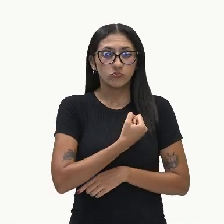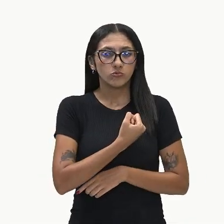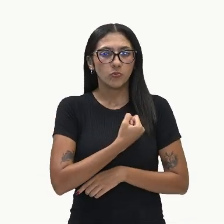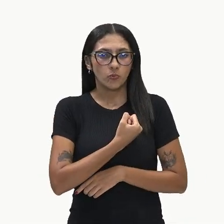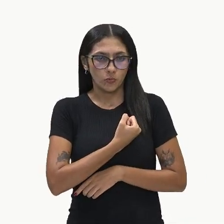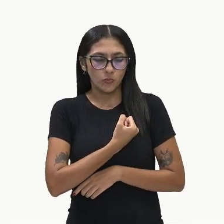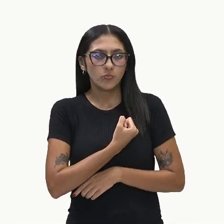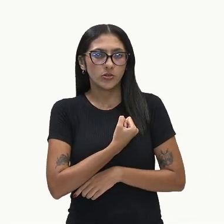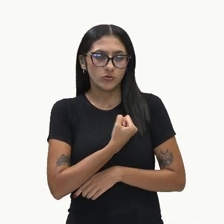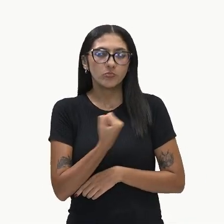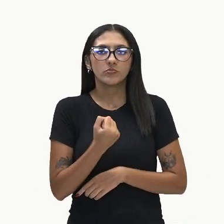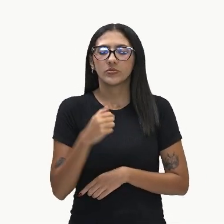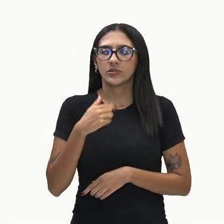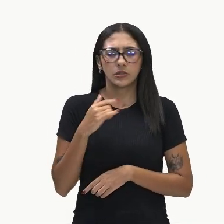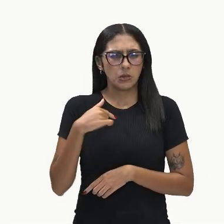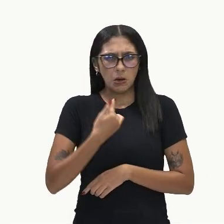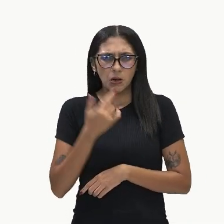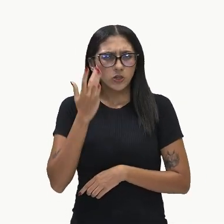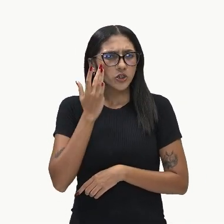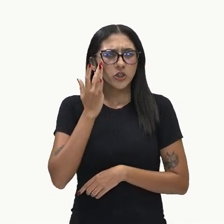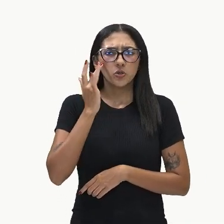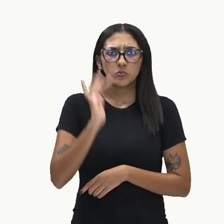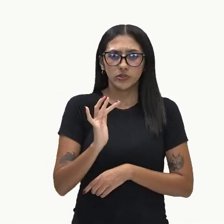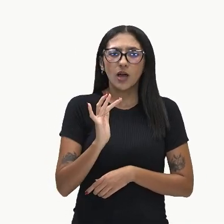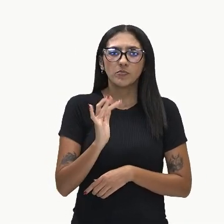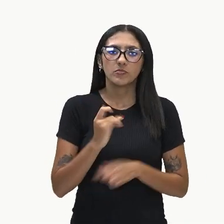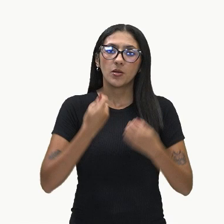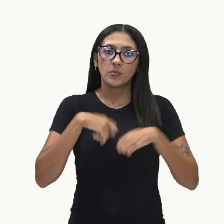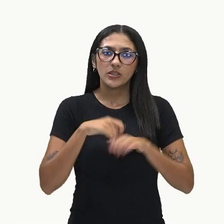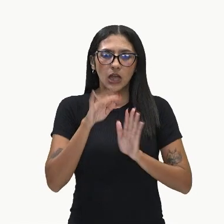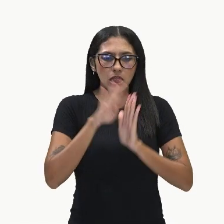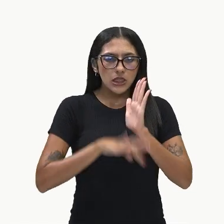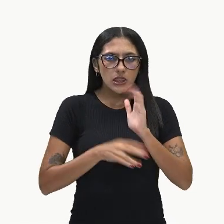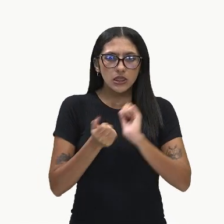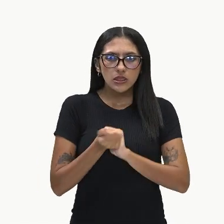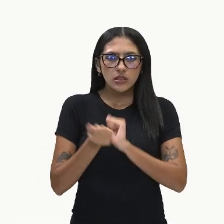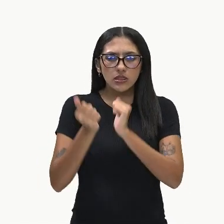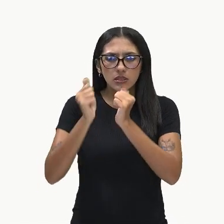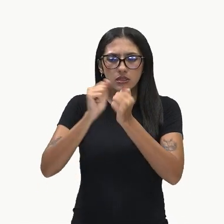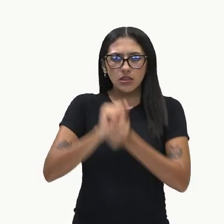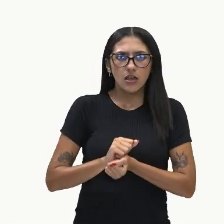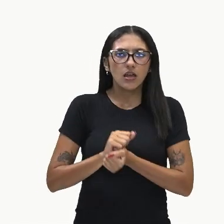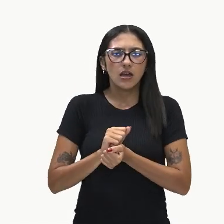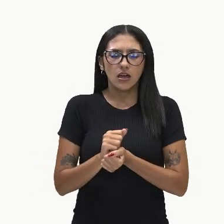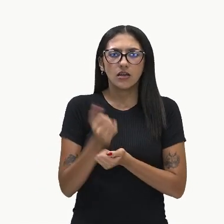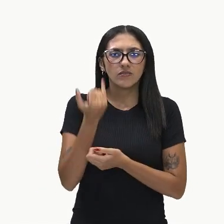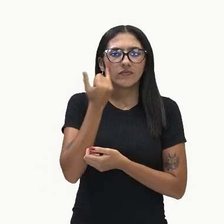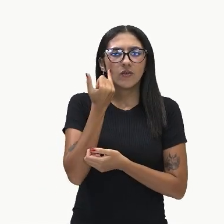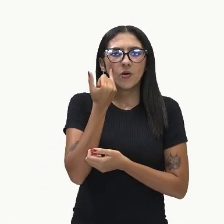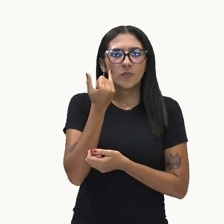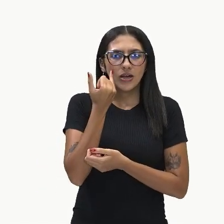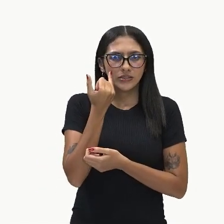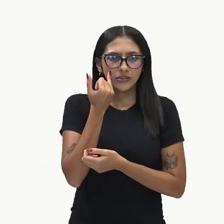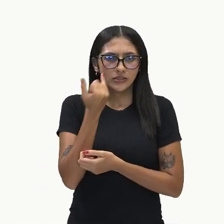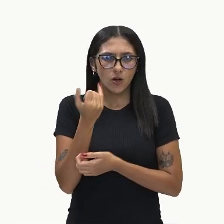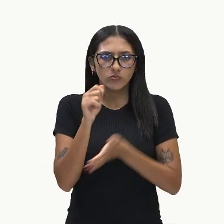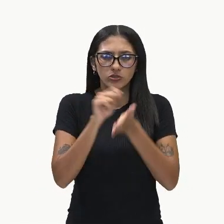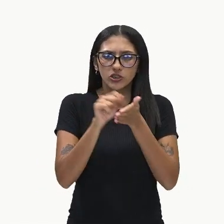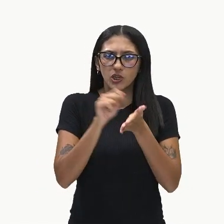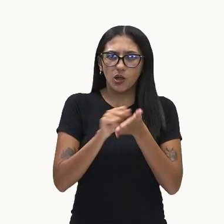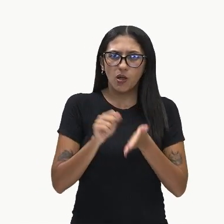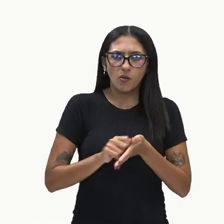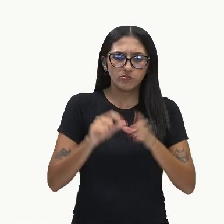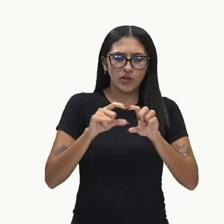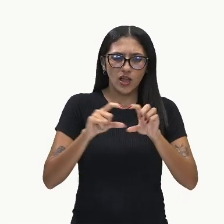ou mais números desconhecidos, transformamos o texto que apresenta o problema em uma sentença escrita na